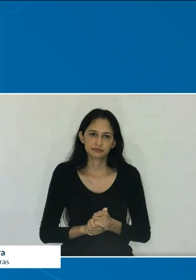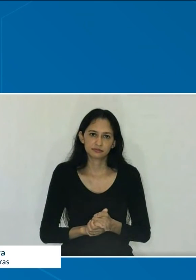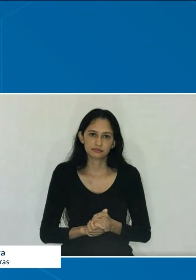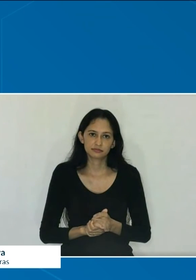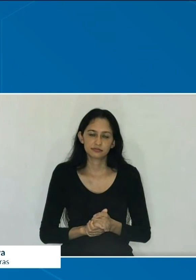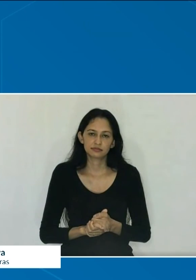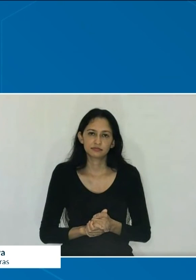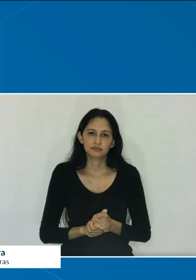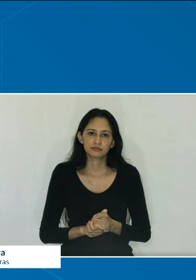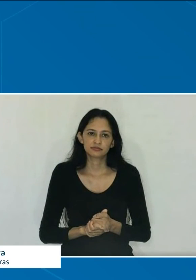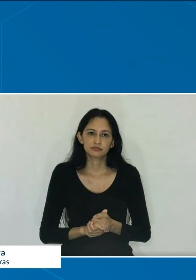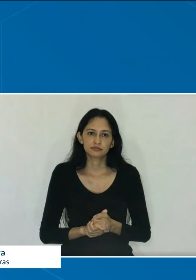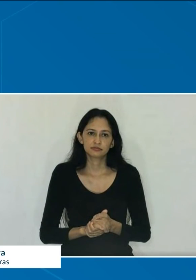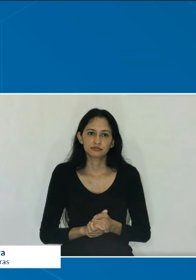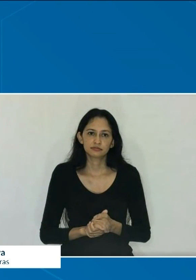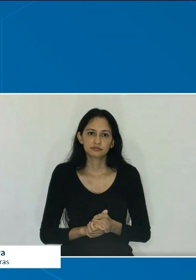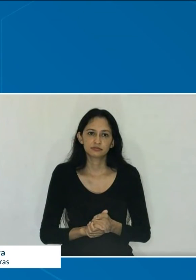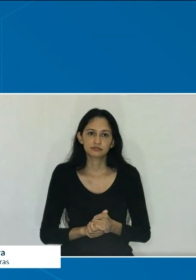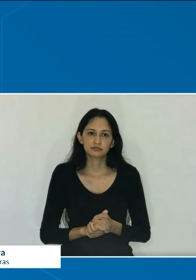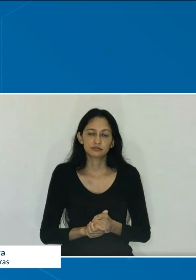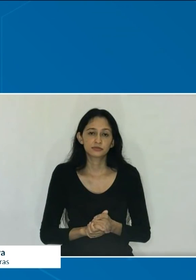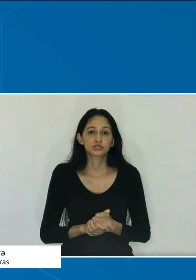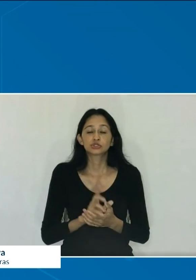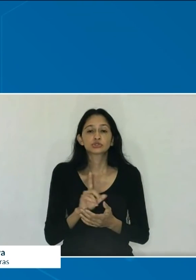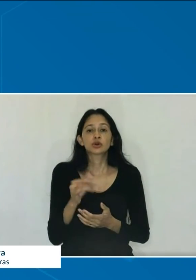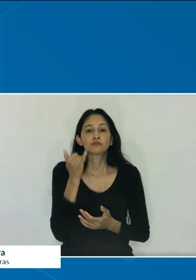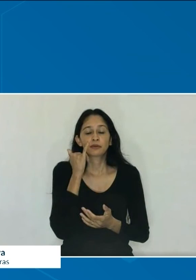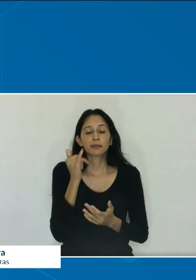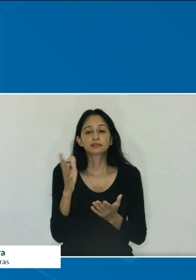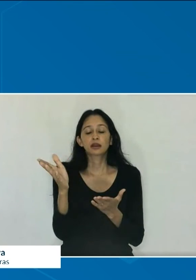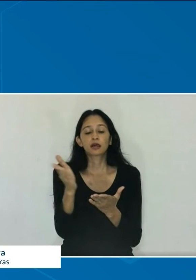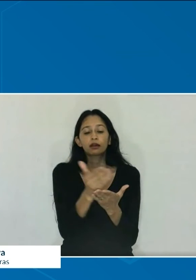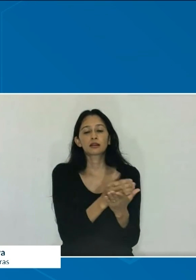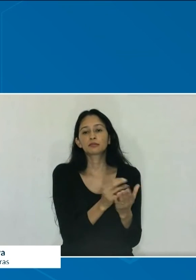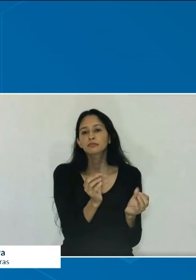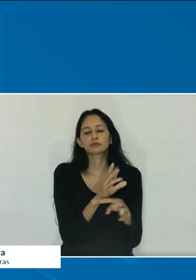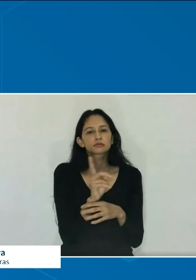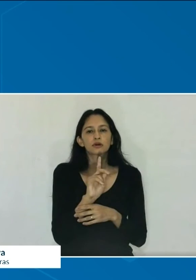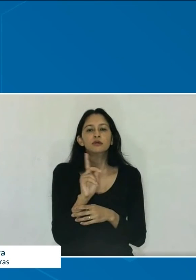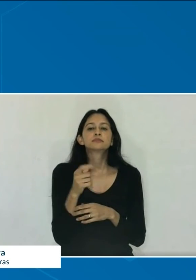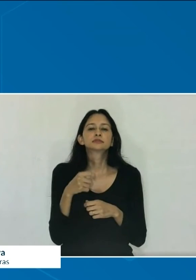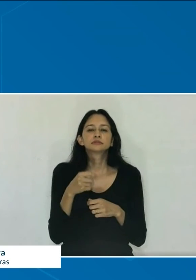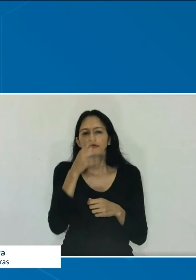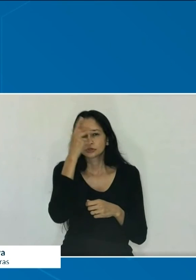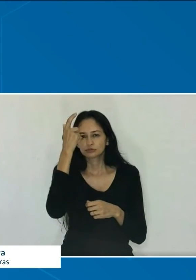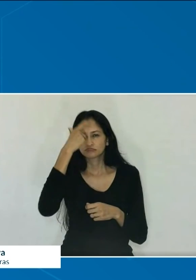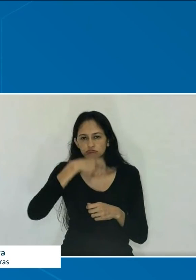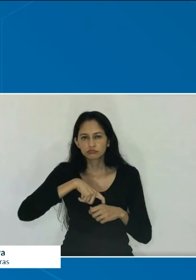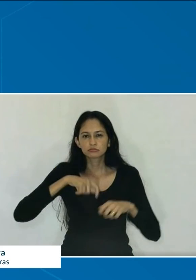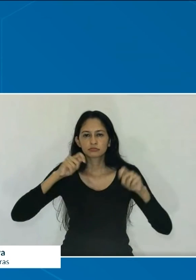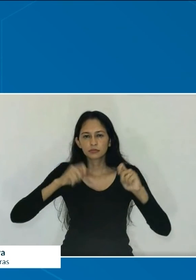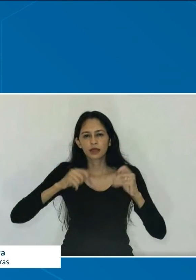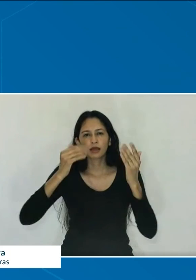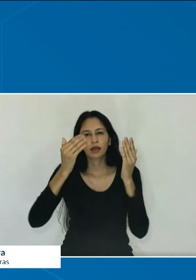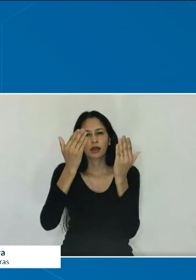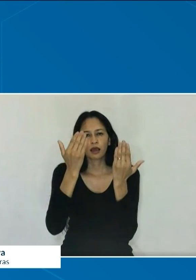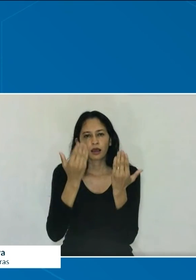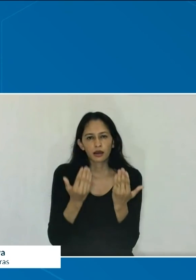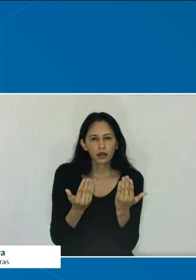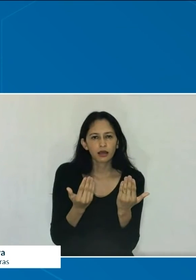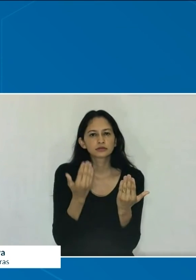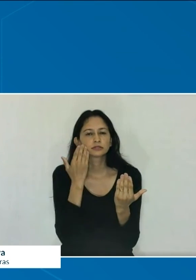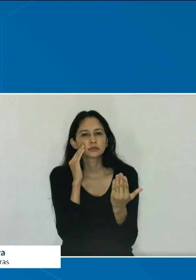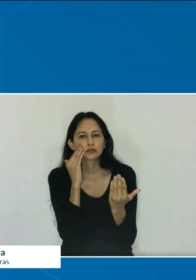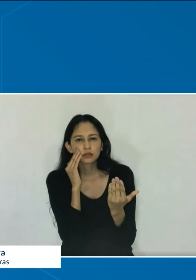Agora, não é simplesmente pegar essa informação e já tem o tratamento do dado. Então, tem que ter aquela pessoa capacitada de pegar esse dado,